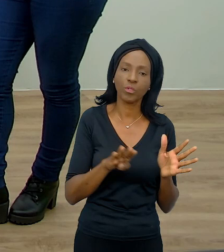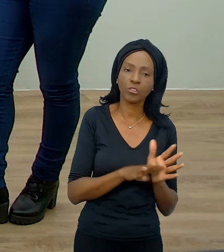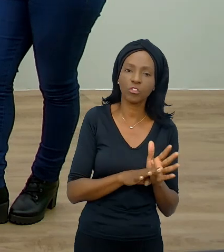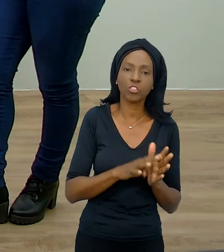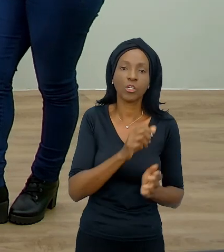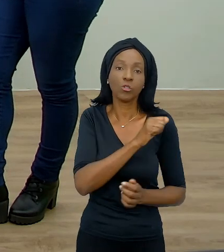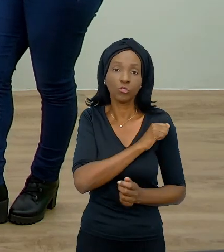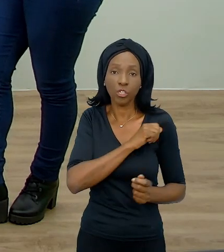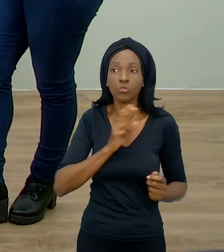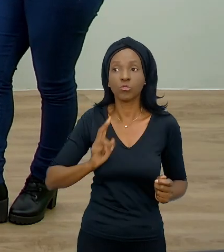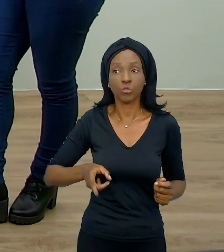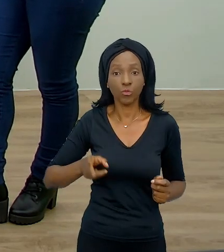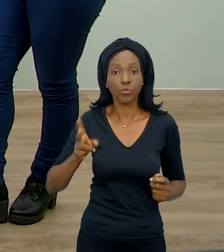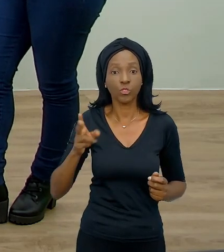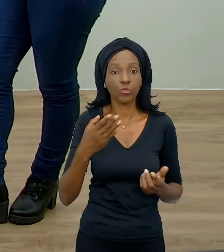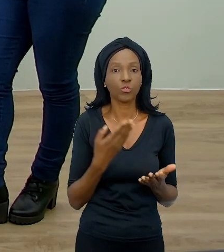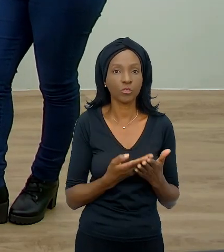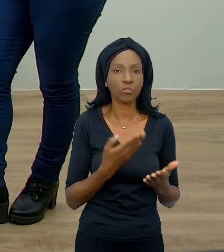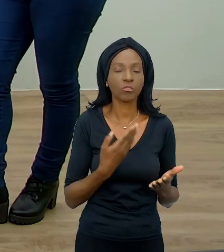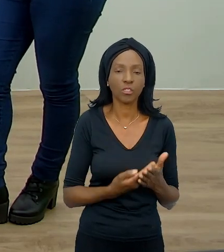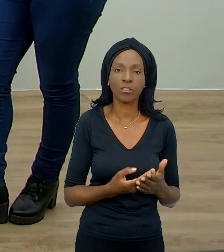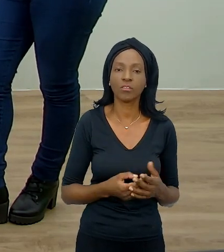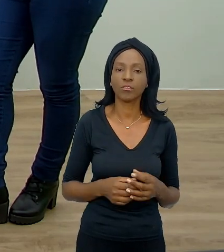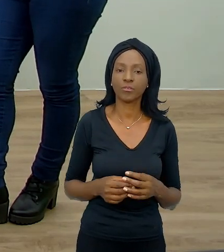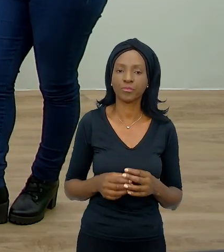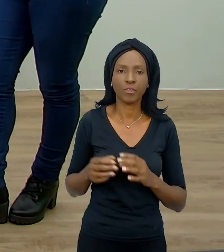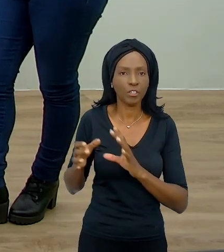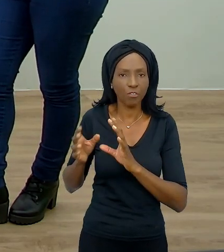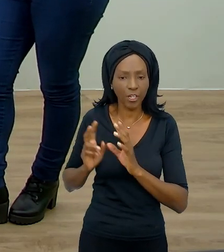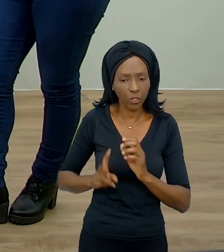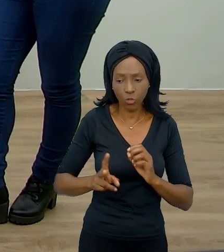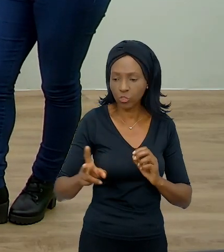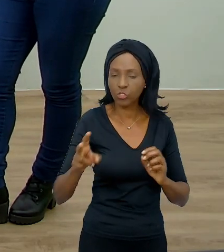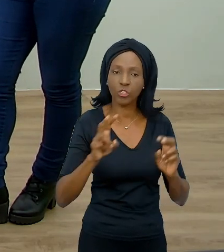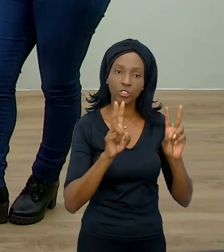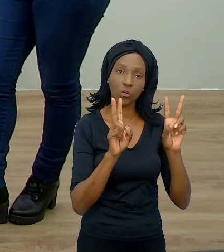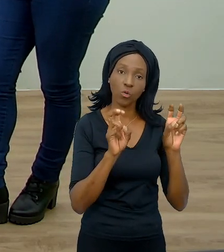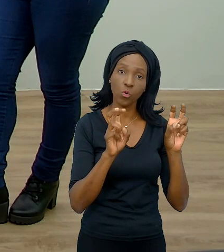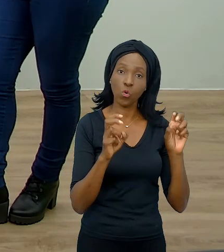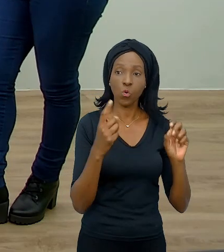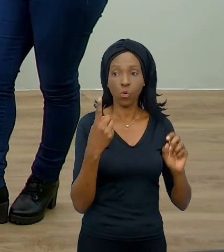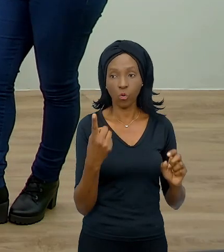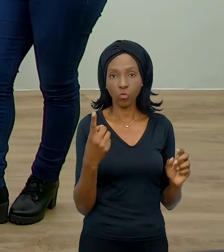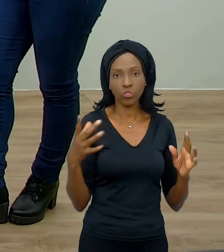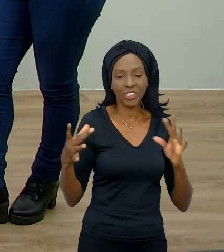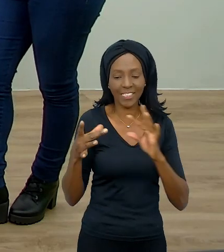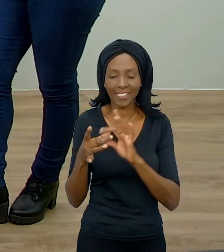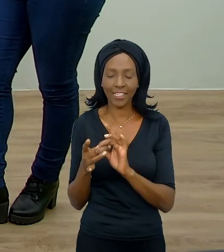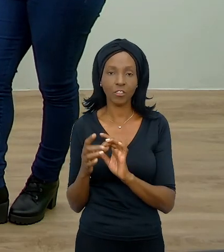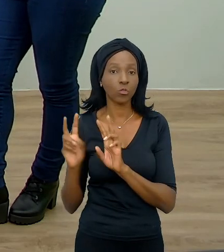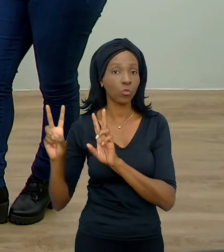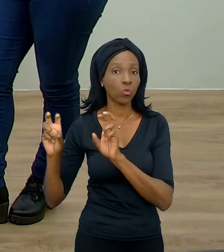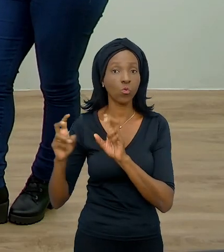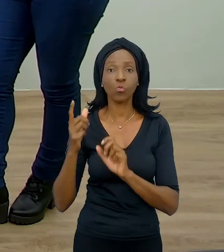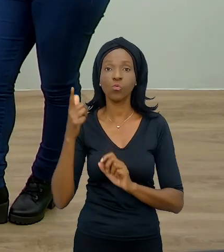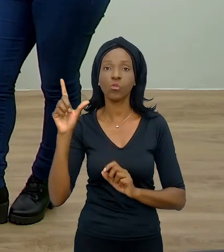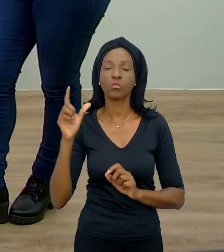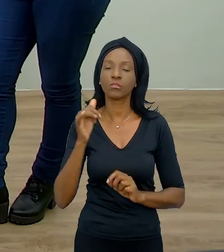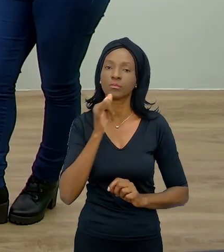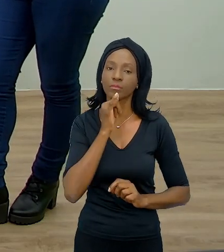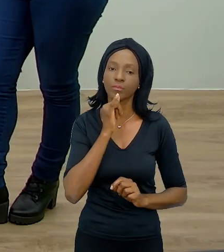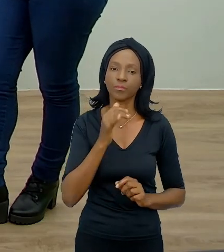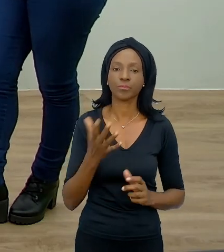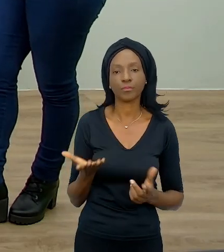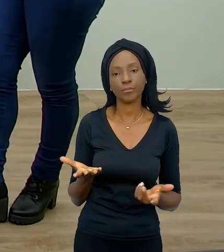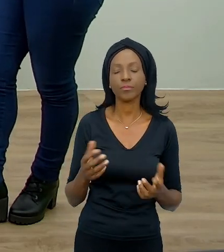alunos continuem estudando e dando continuidade. Então, um assunto ele está concatenado ao outro, por exemplo,